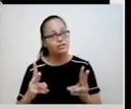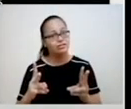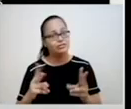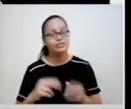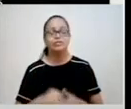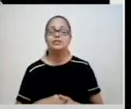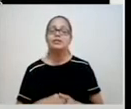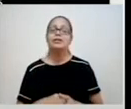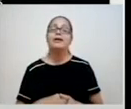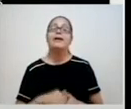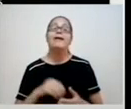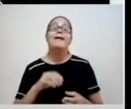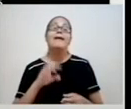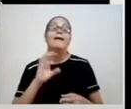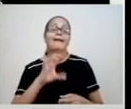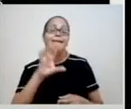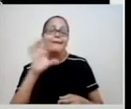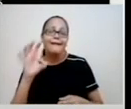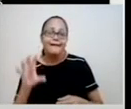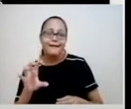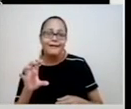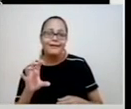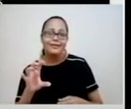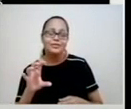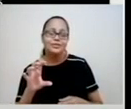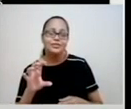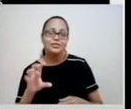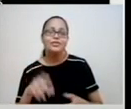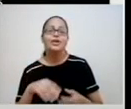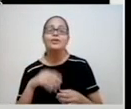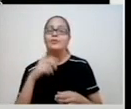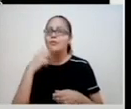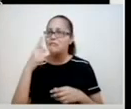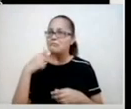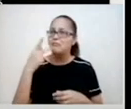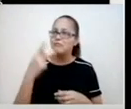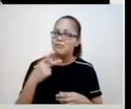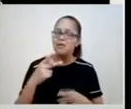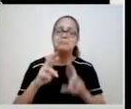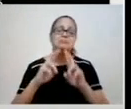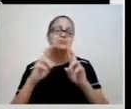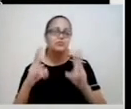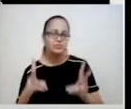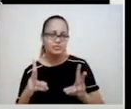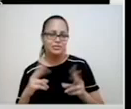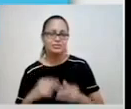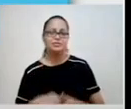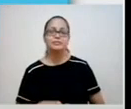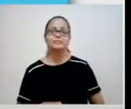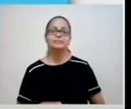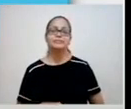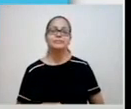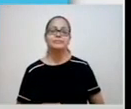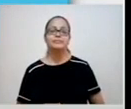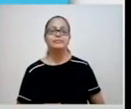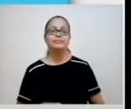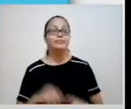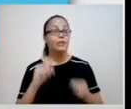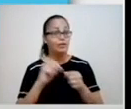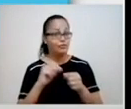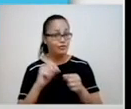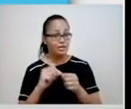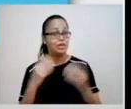uma região para outra. Cada região vai pronunciar aquela forma escrita de uma maneira diferente, com seu sotaque. Então, vamos fazer